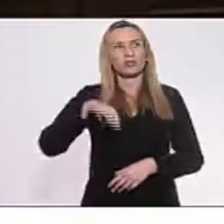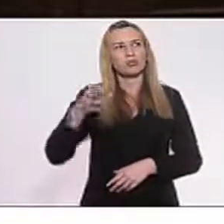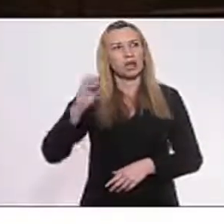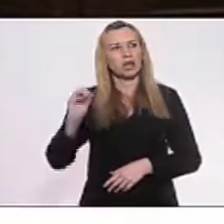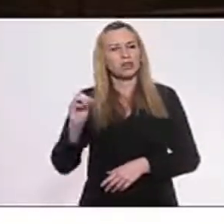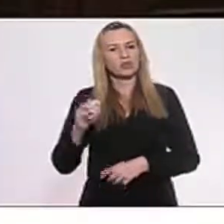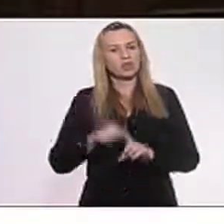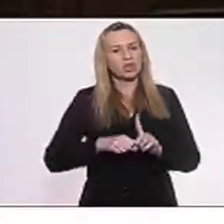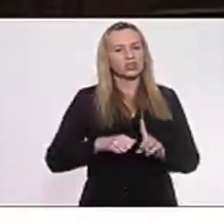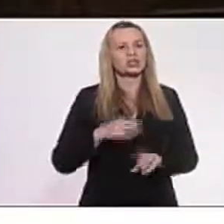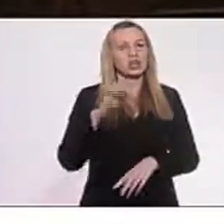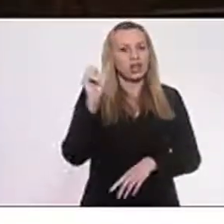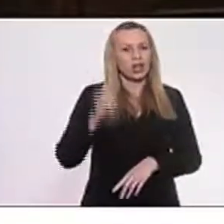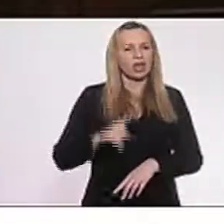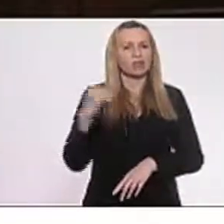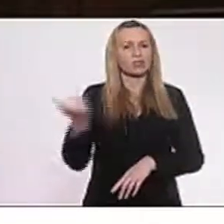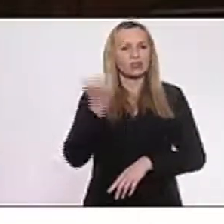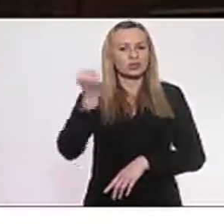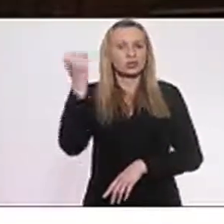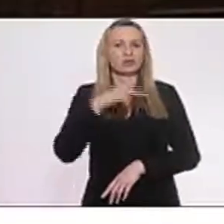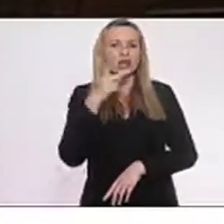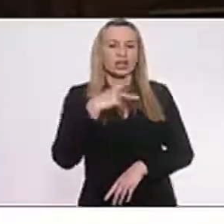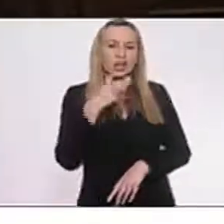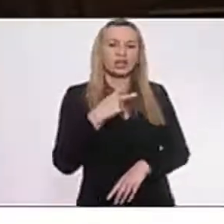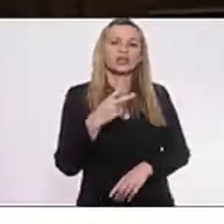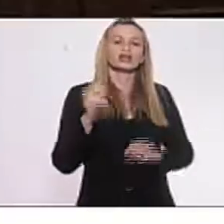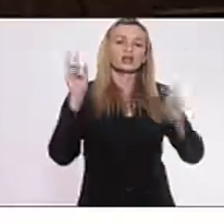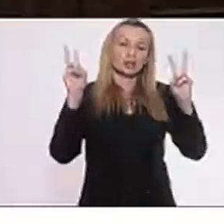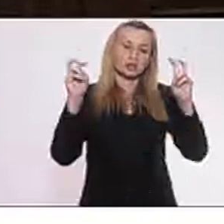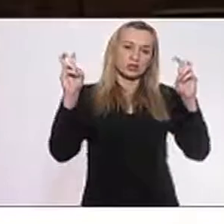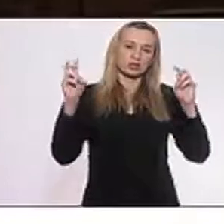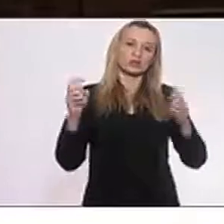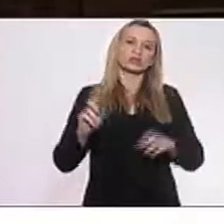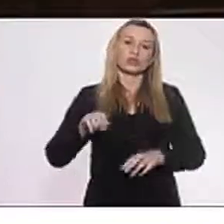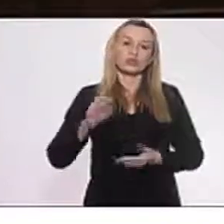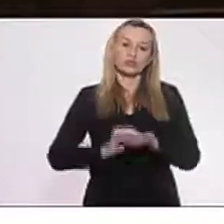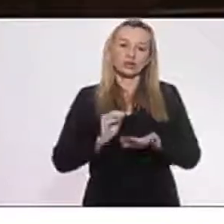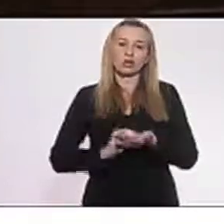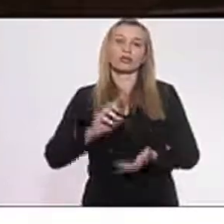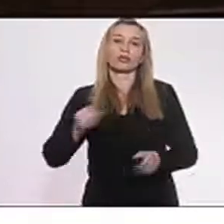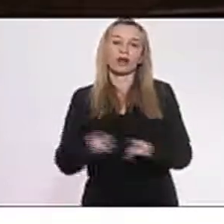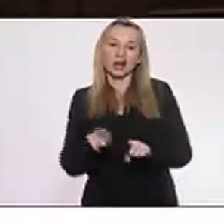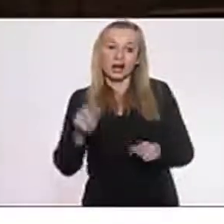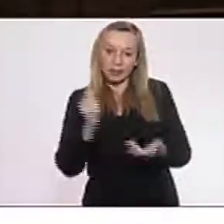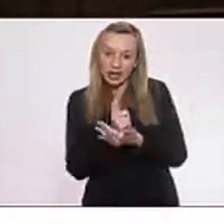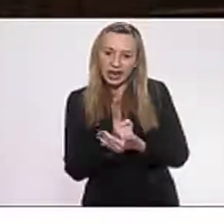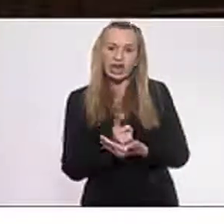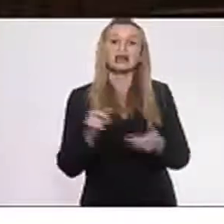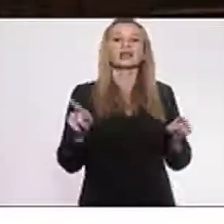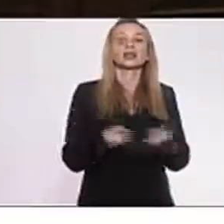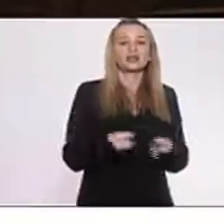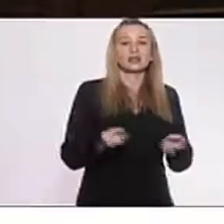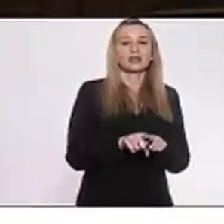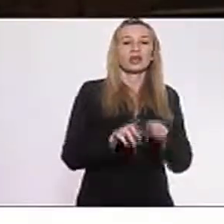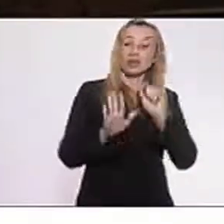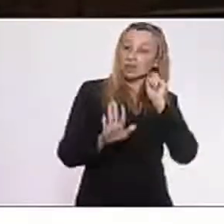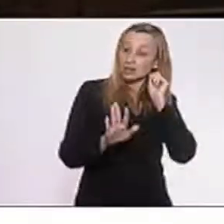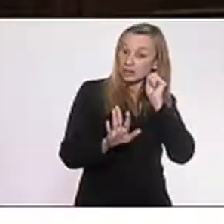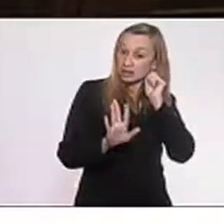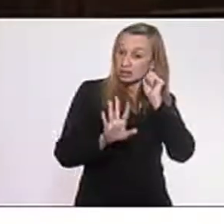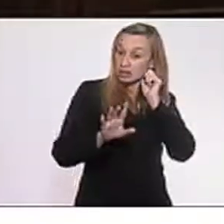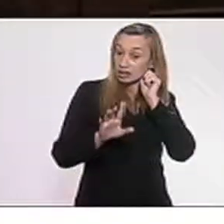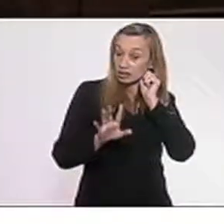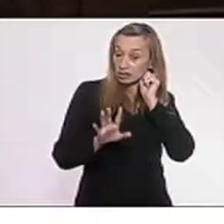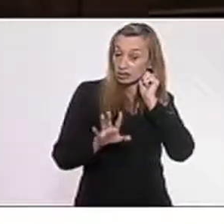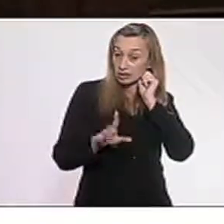Portanto, é muito importante destacar a questão dos restos a pagar e também Aliás, sobre os restos a pagar, antes de terminar, deputado Renato